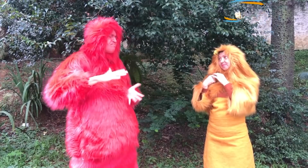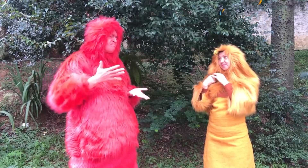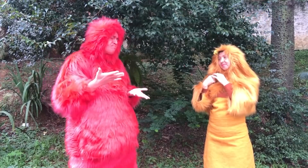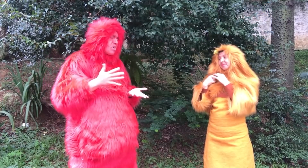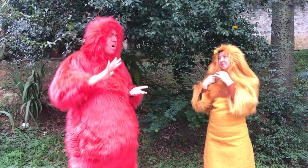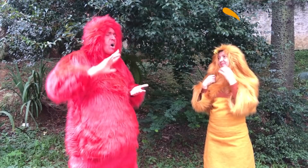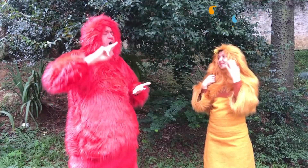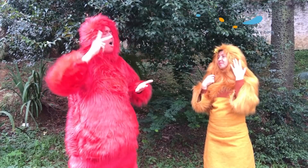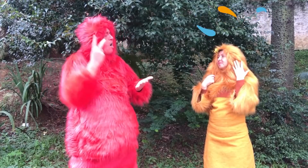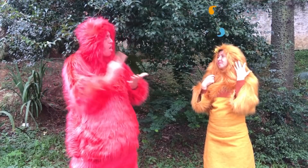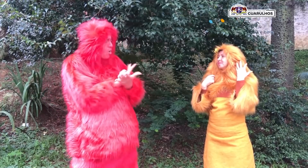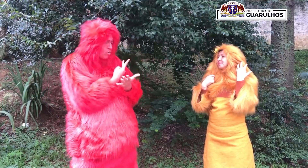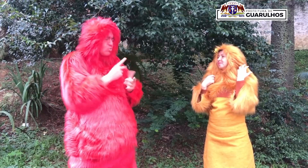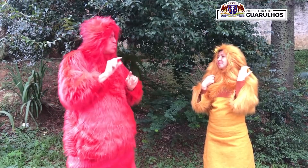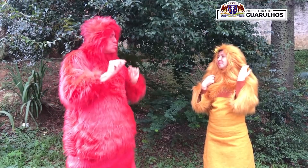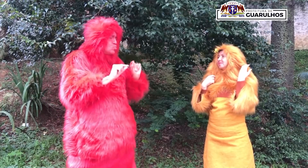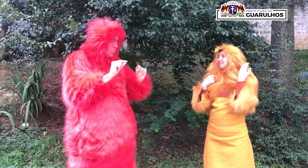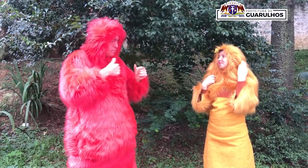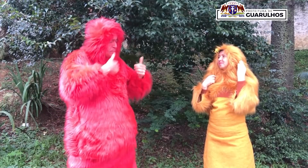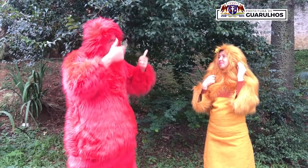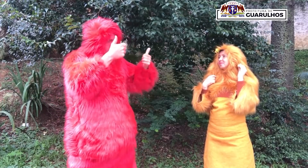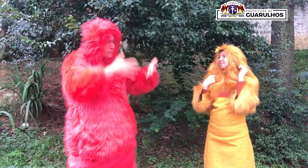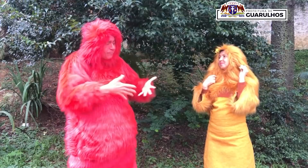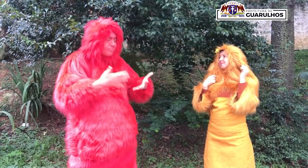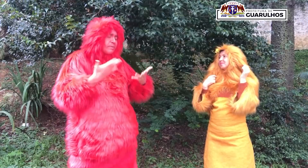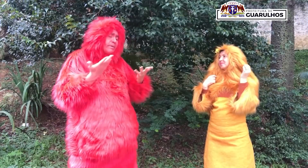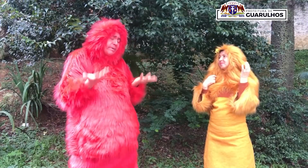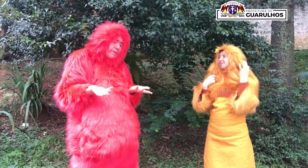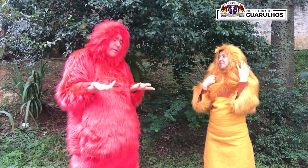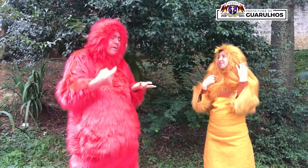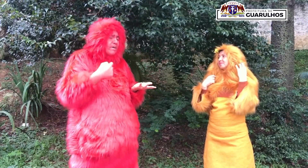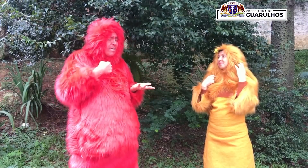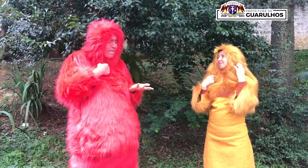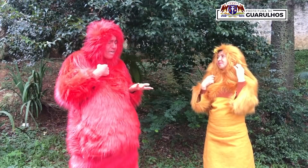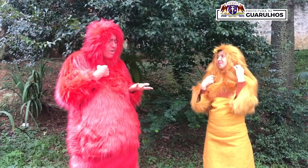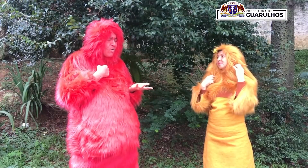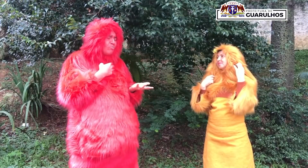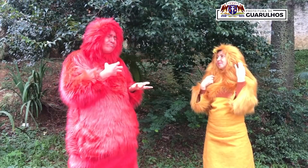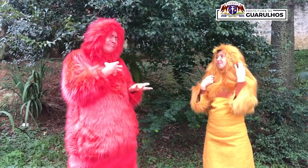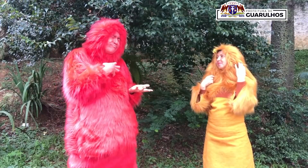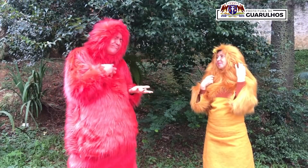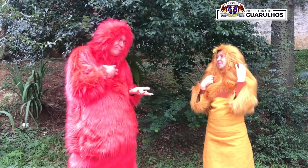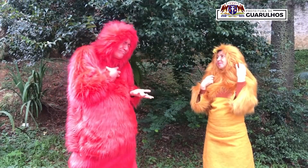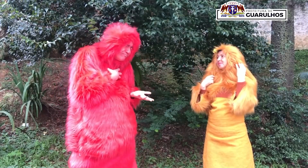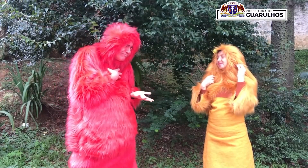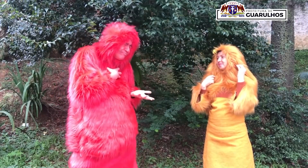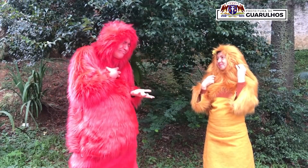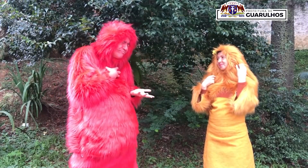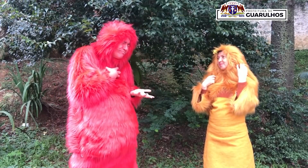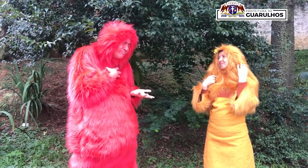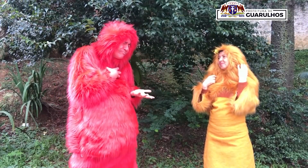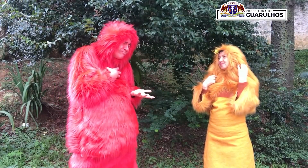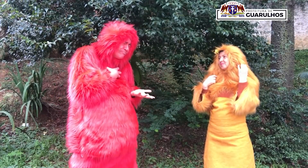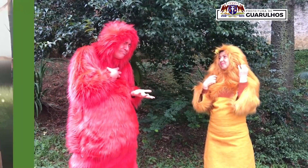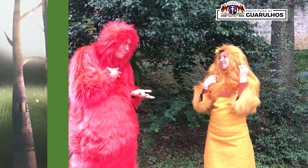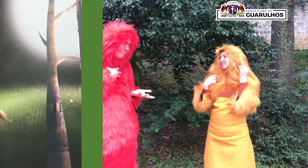pequeno, aconteceu o seguinte, eu vou te explicar. Então, eu